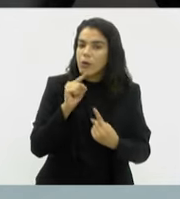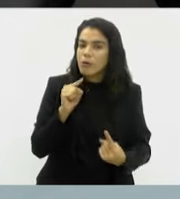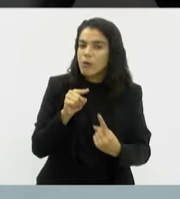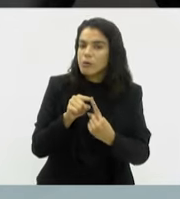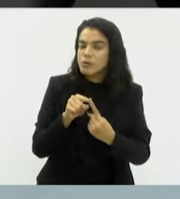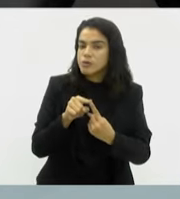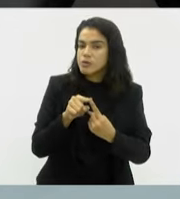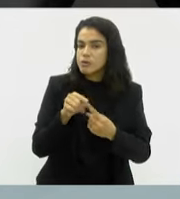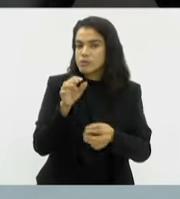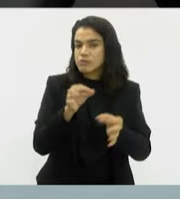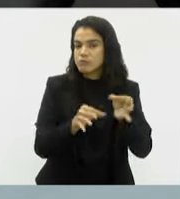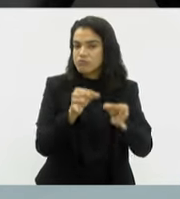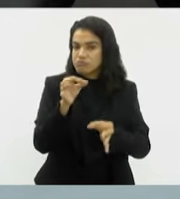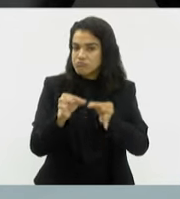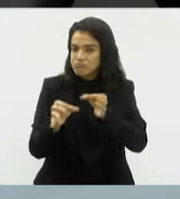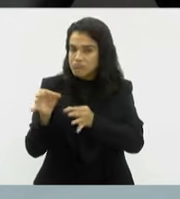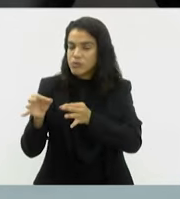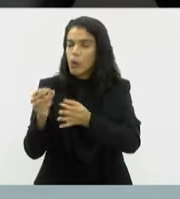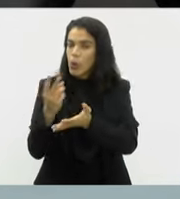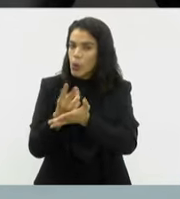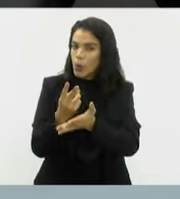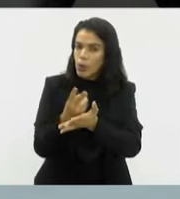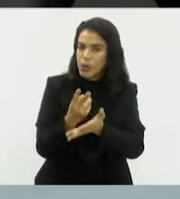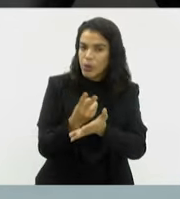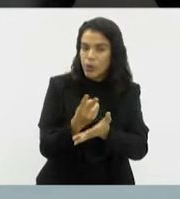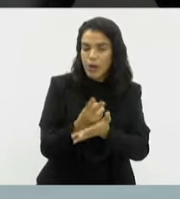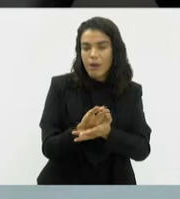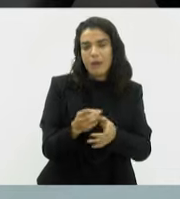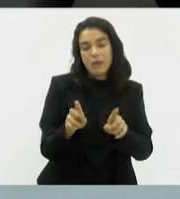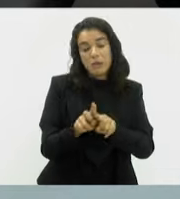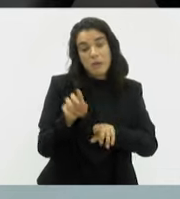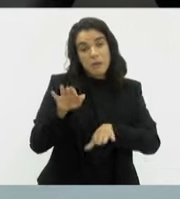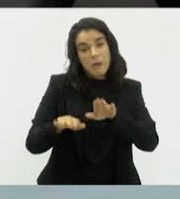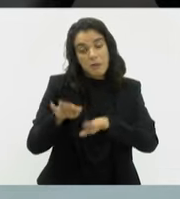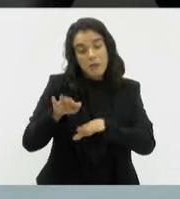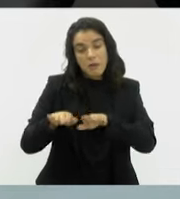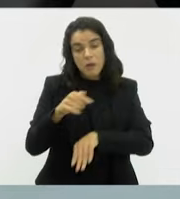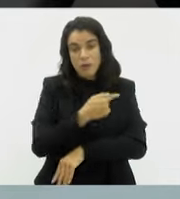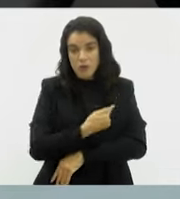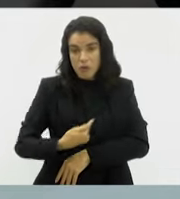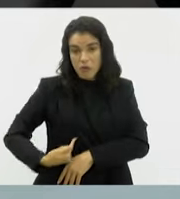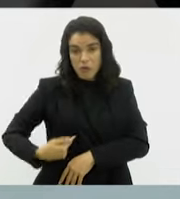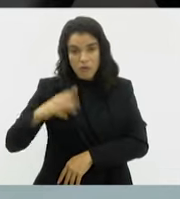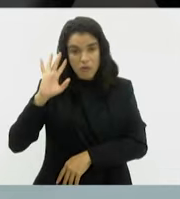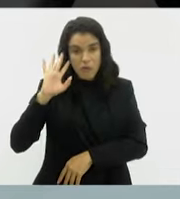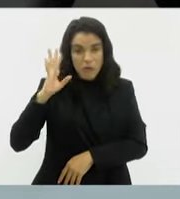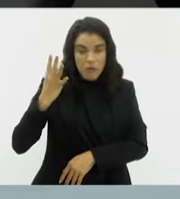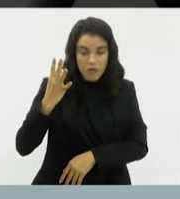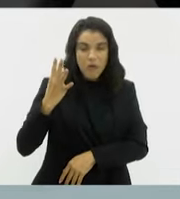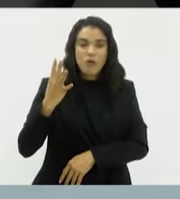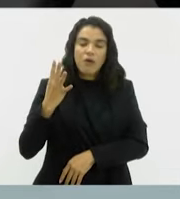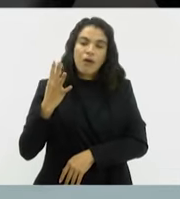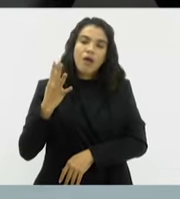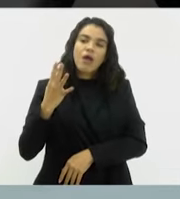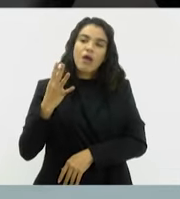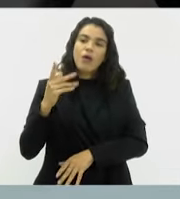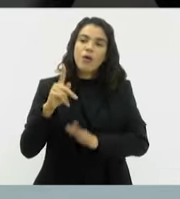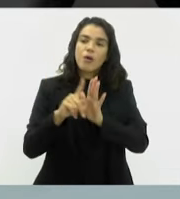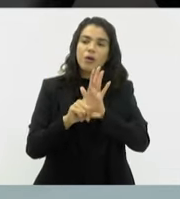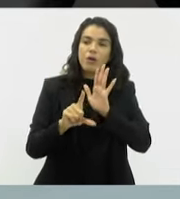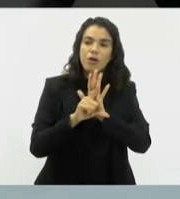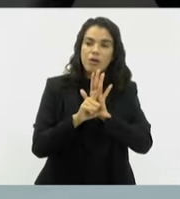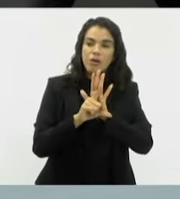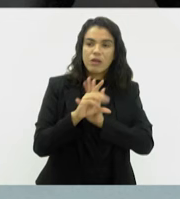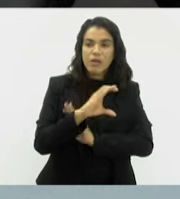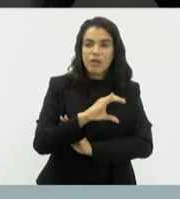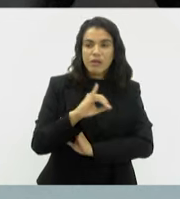da tramitação continuar e, dependendo do que o governador fazer, a gente decide... O projeto de lei aqui na